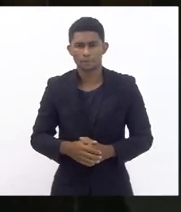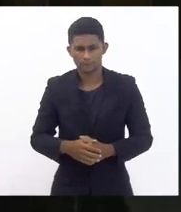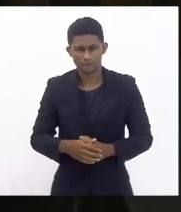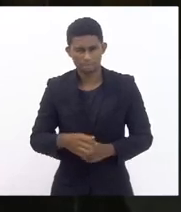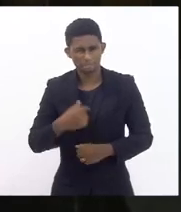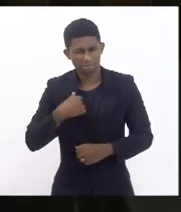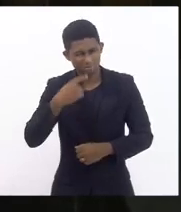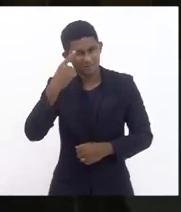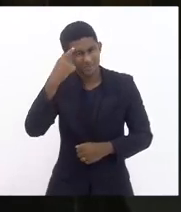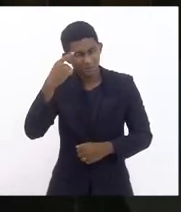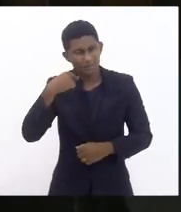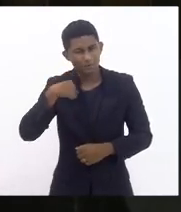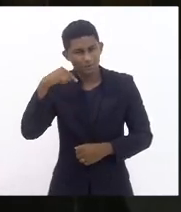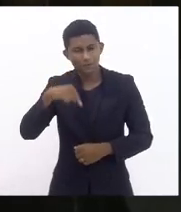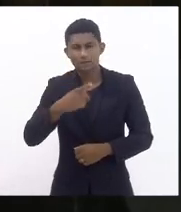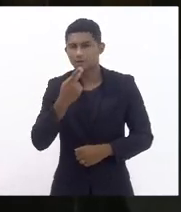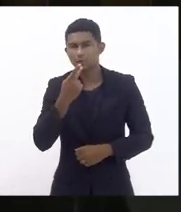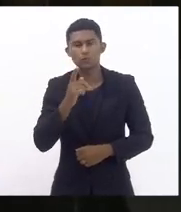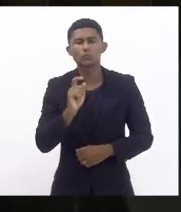deputado Valdeque Carneiro,